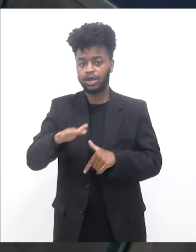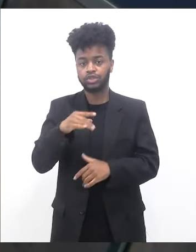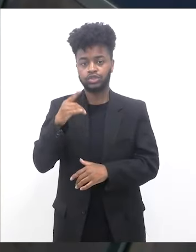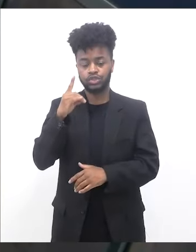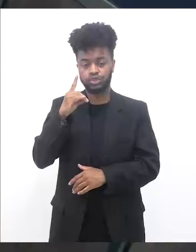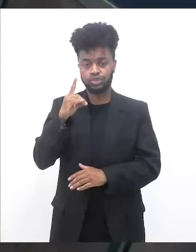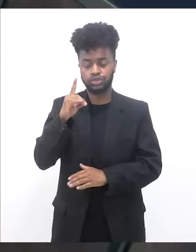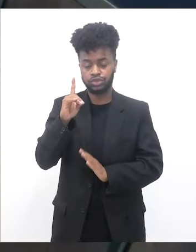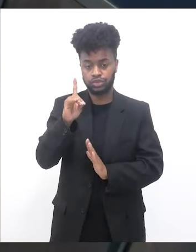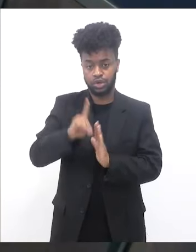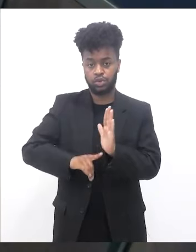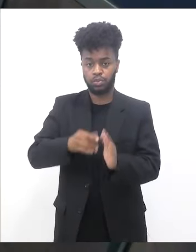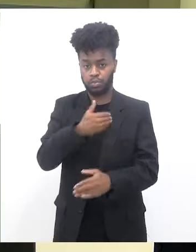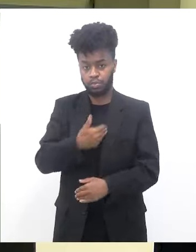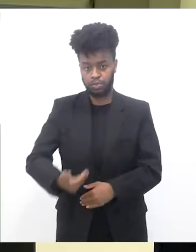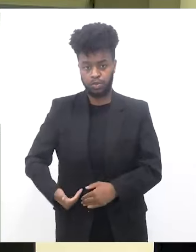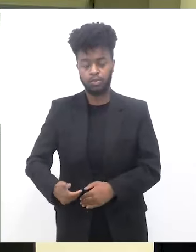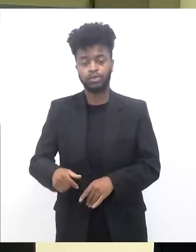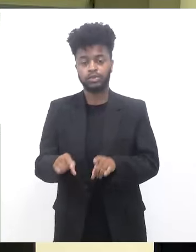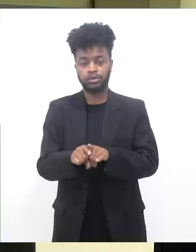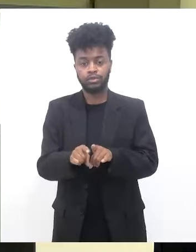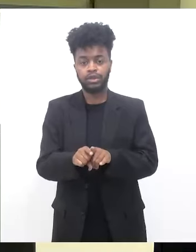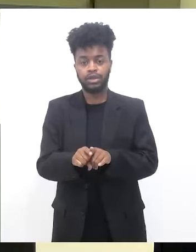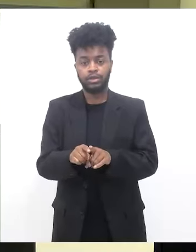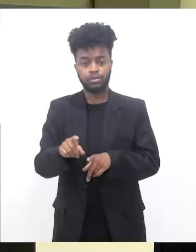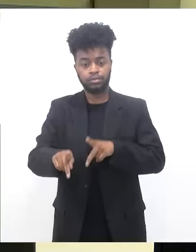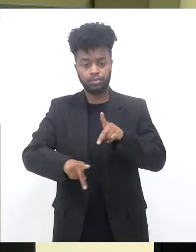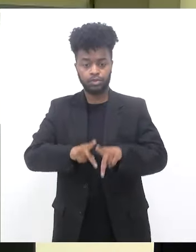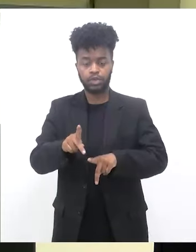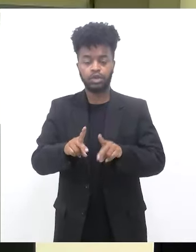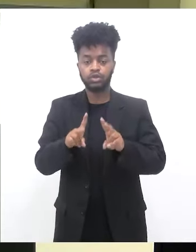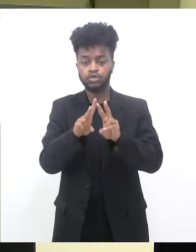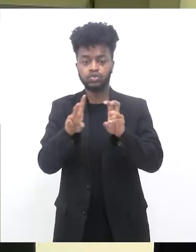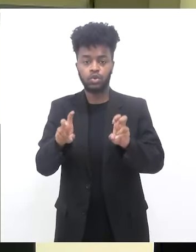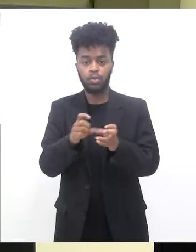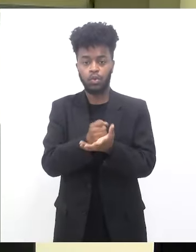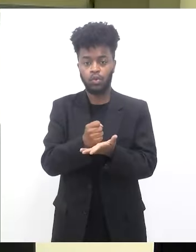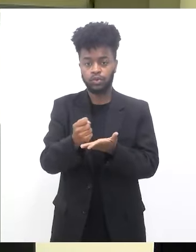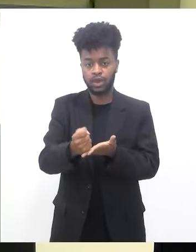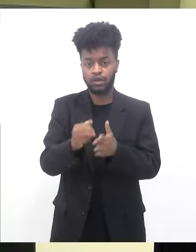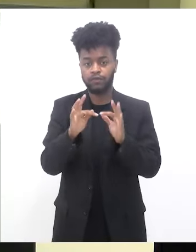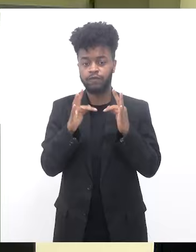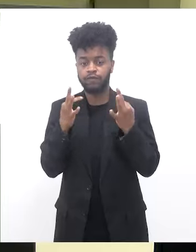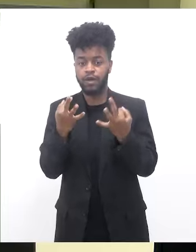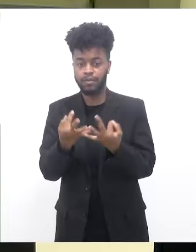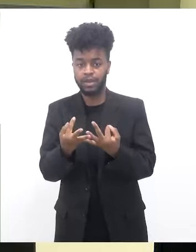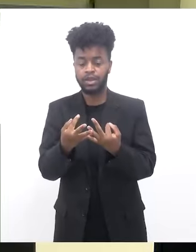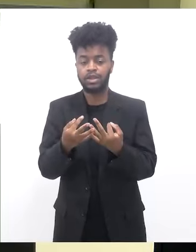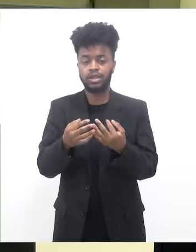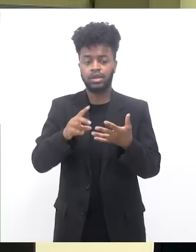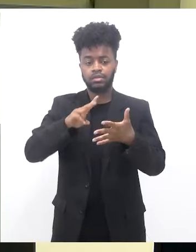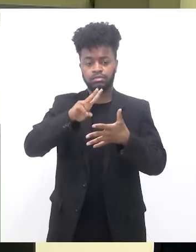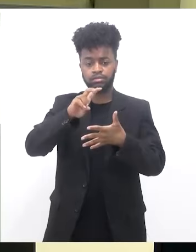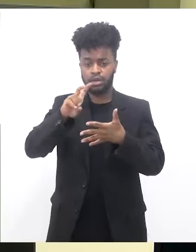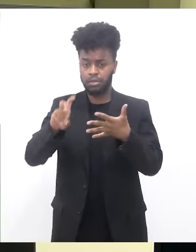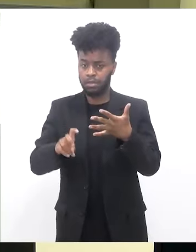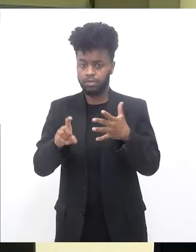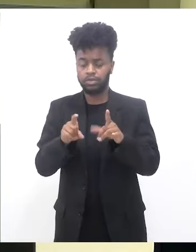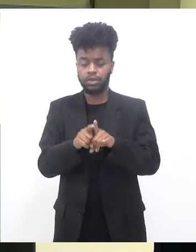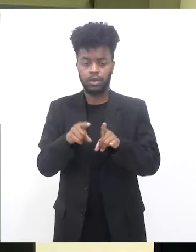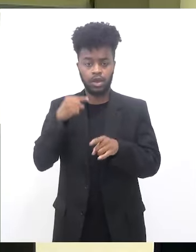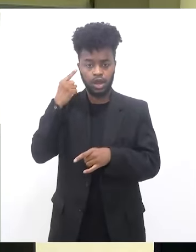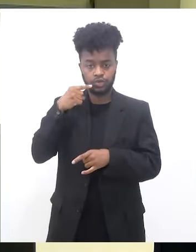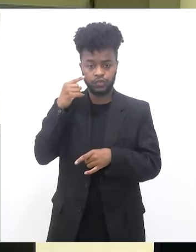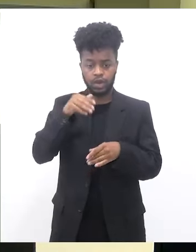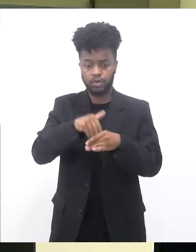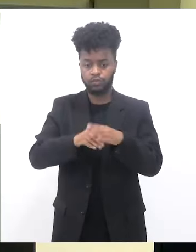público e civil, com ênfase em licitações, contrato, família, sucessões e também